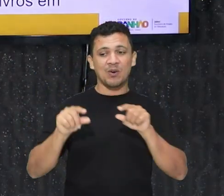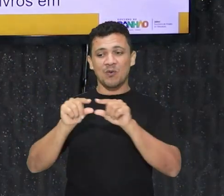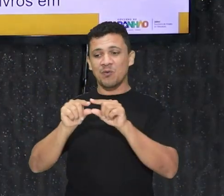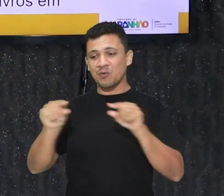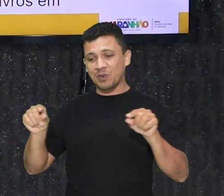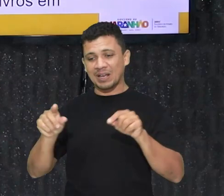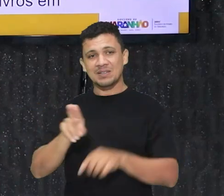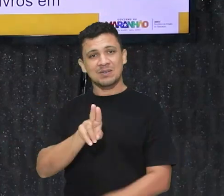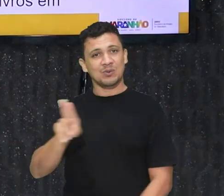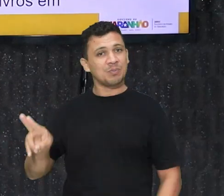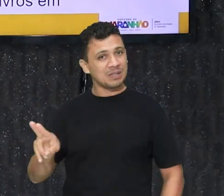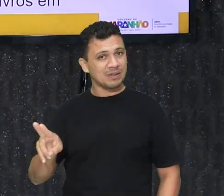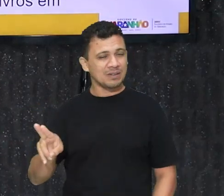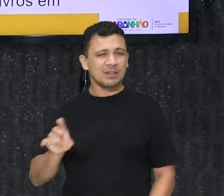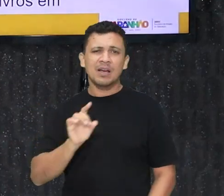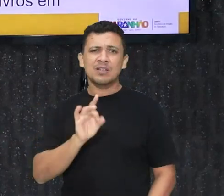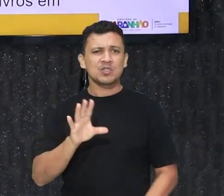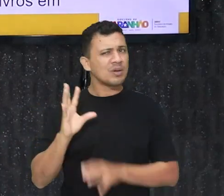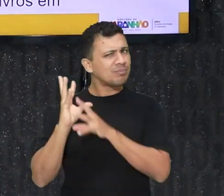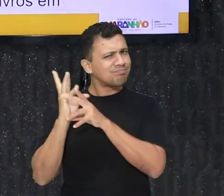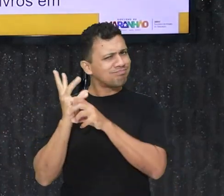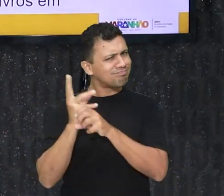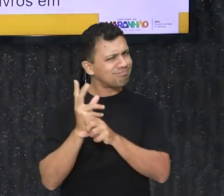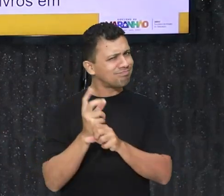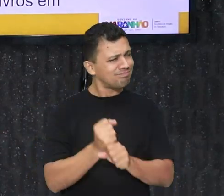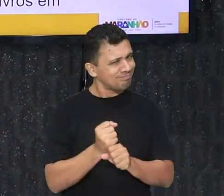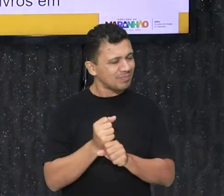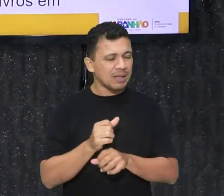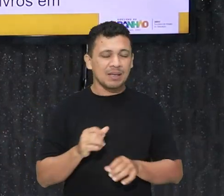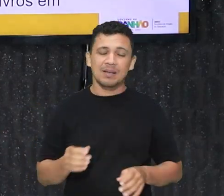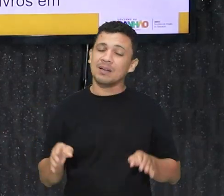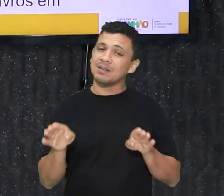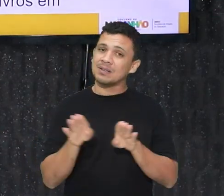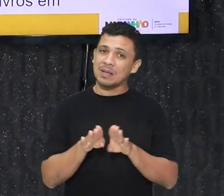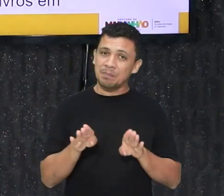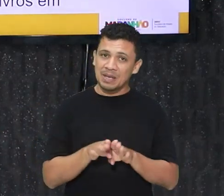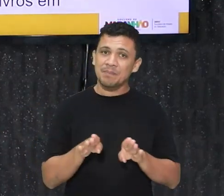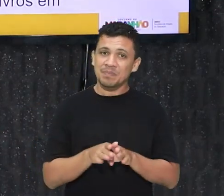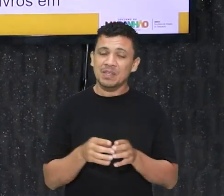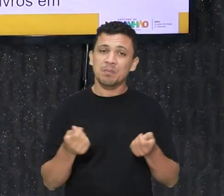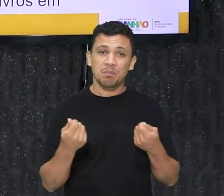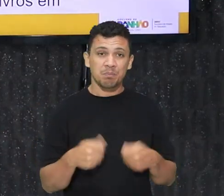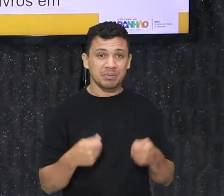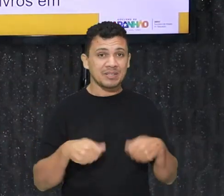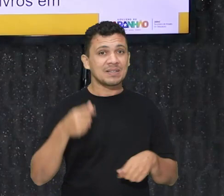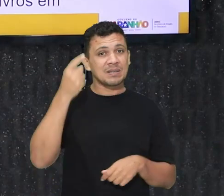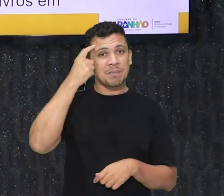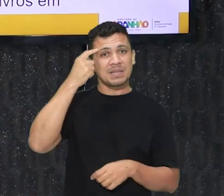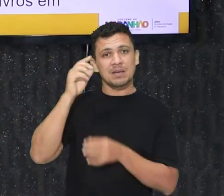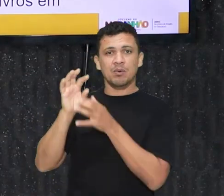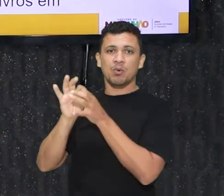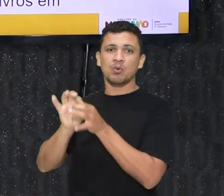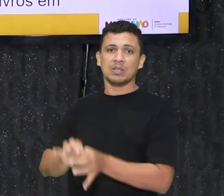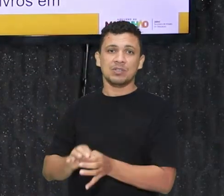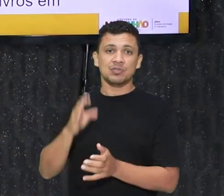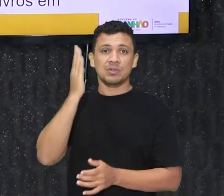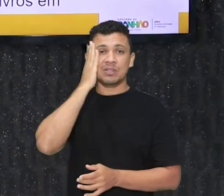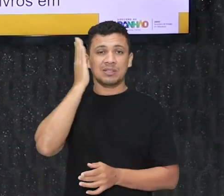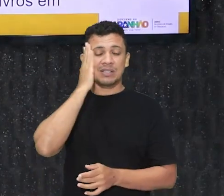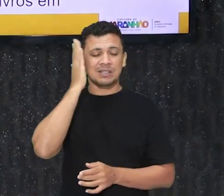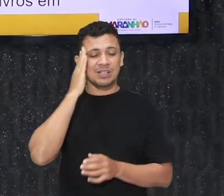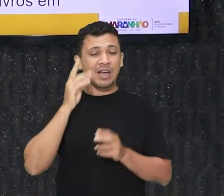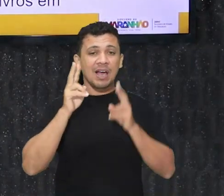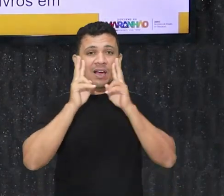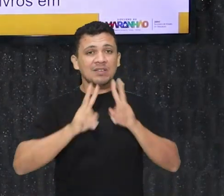é só a título de recapitulação. Claro, também sem desconsiderar o contexto, a nossa leitura de mundo para